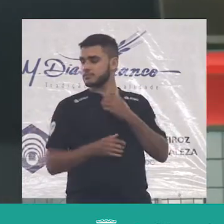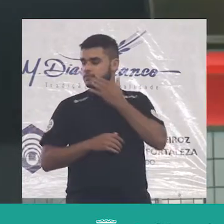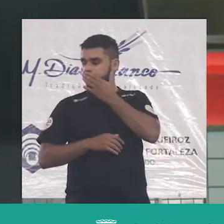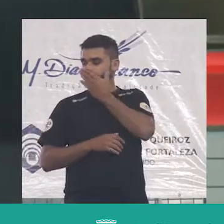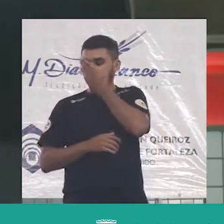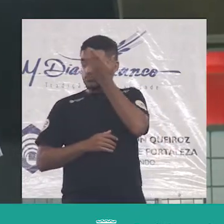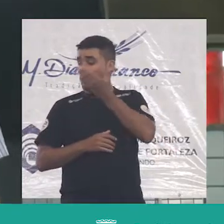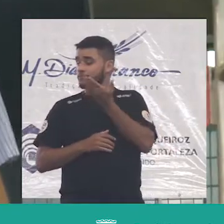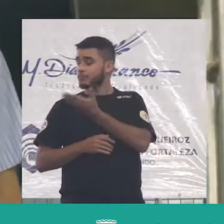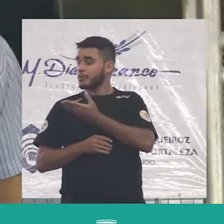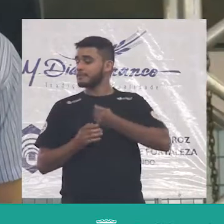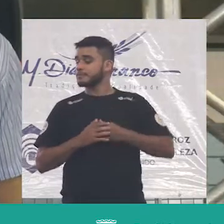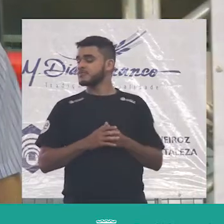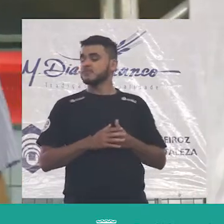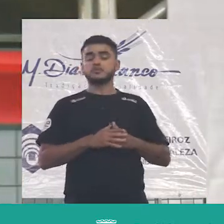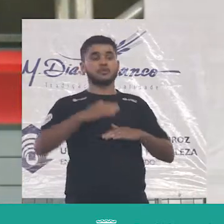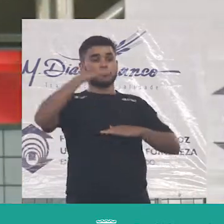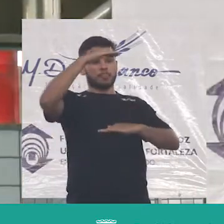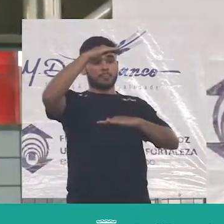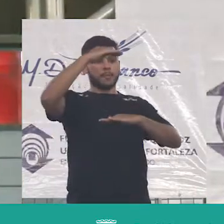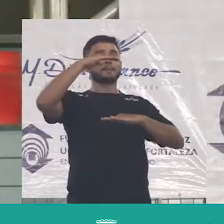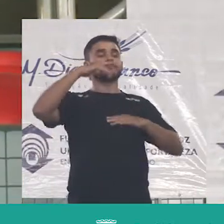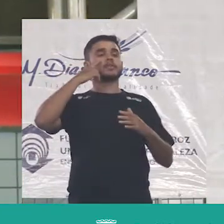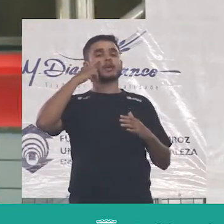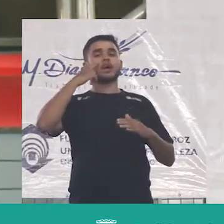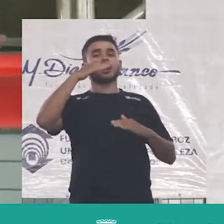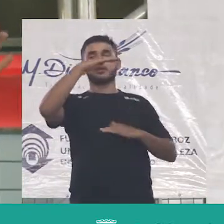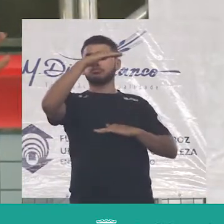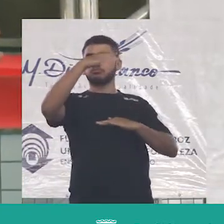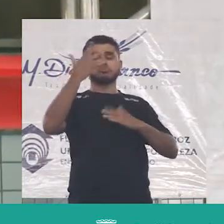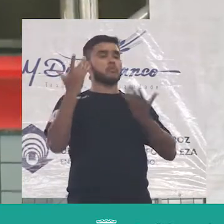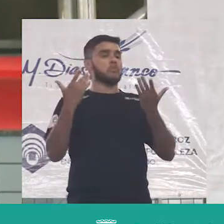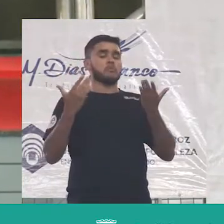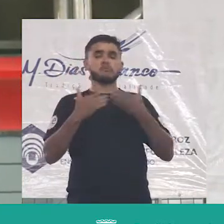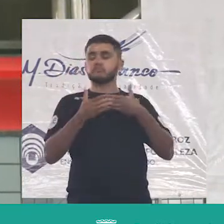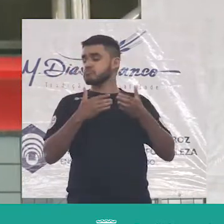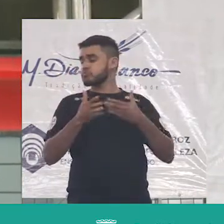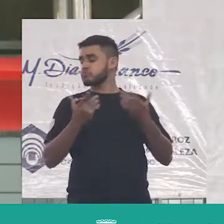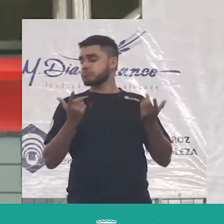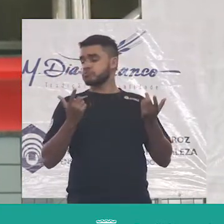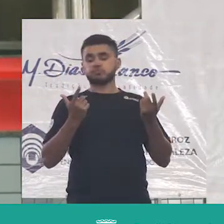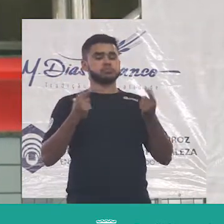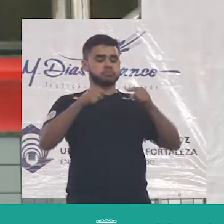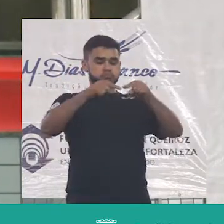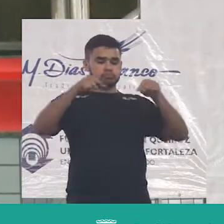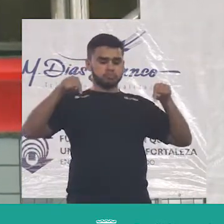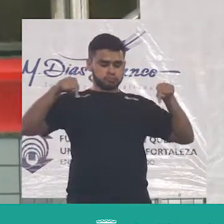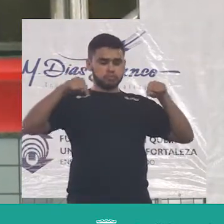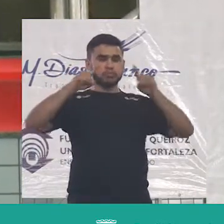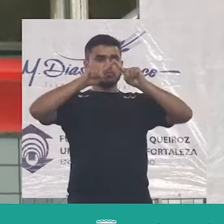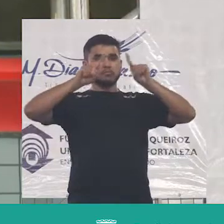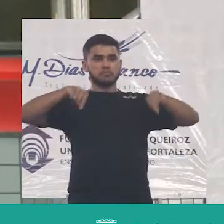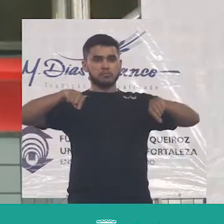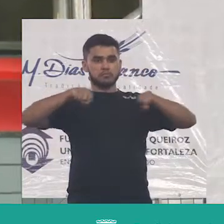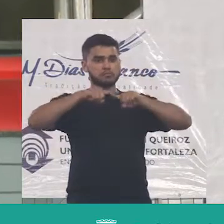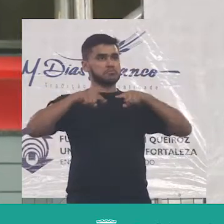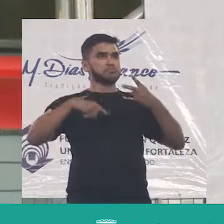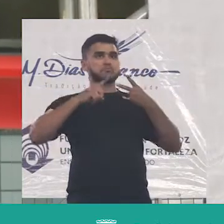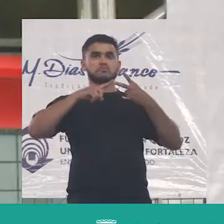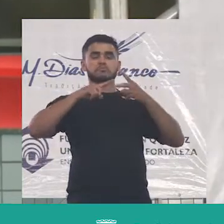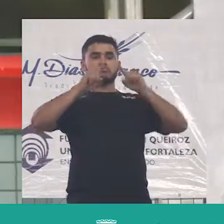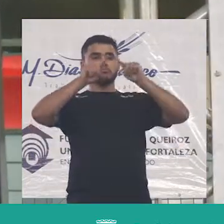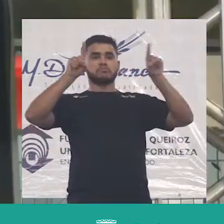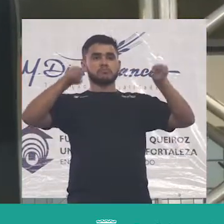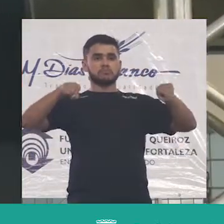que a base de baixo e a de cima pode ser qualquer coisa. Pode ser triângulo, pode ser quadrado, pode